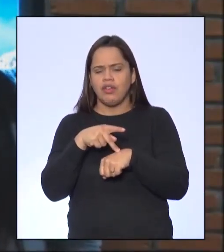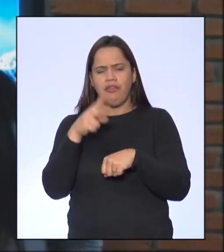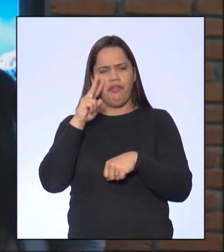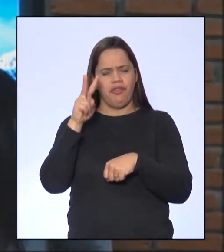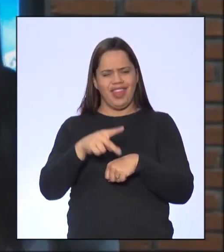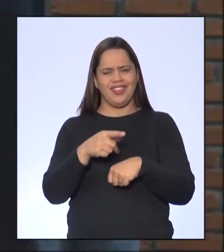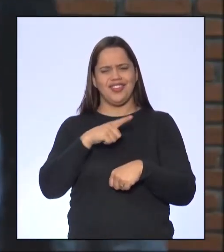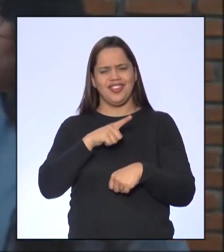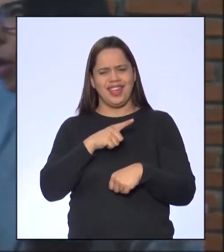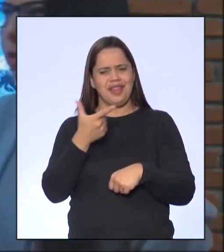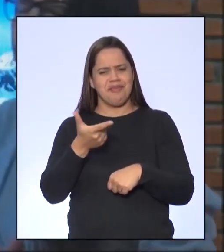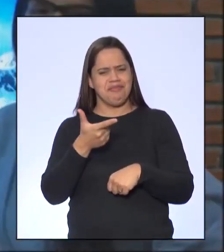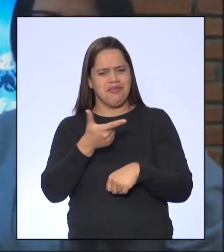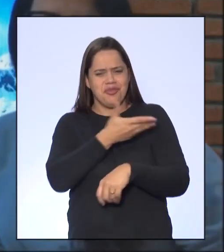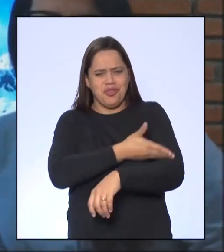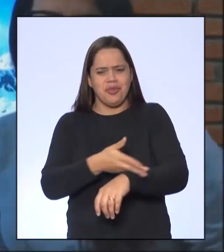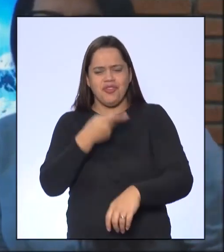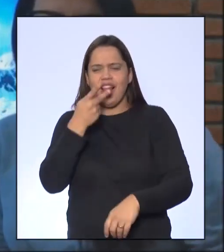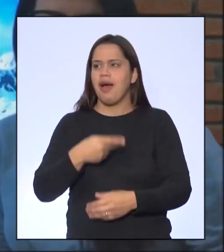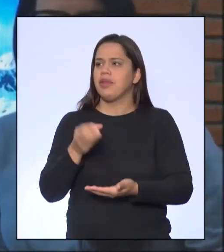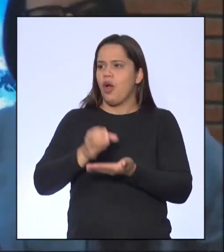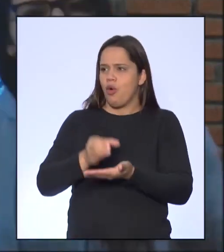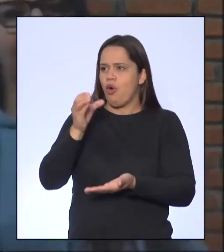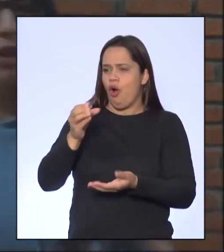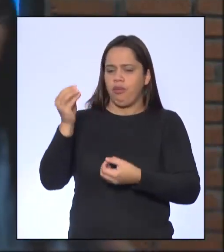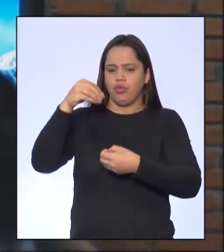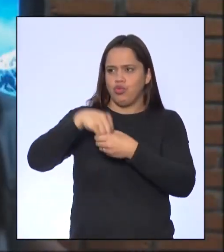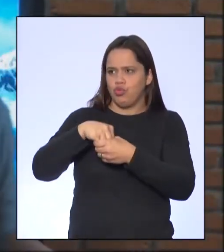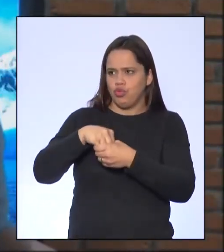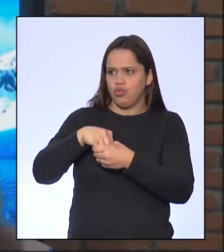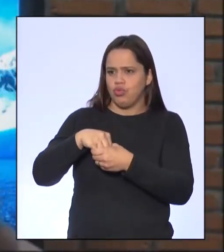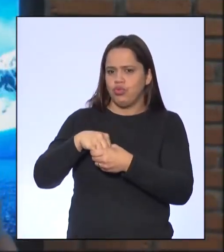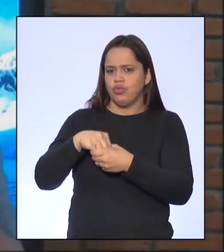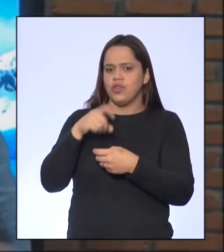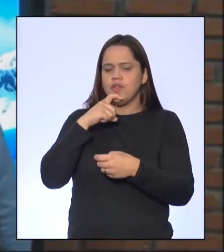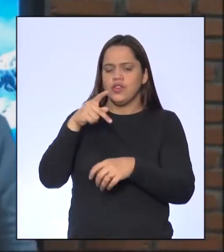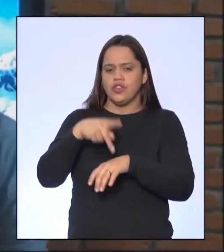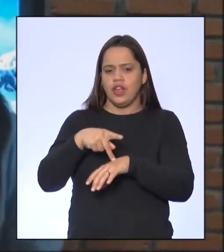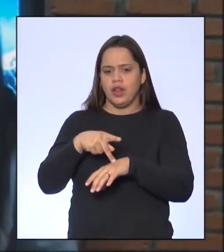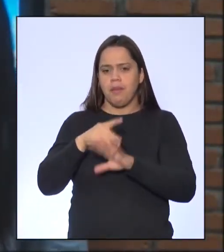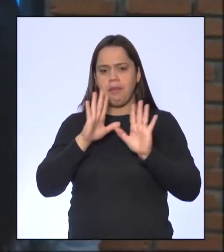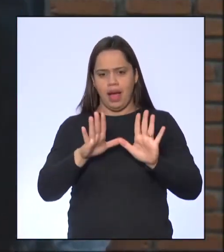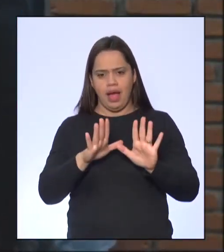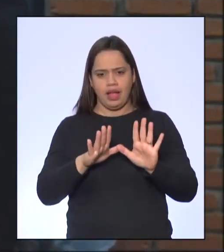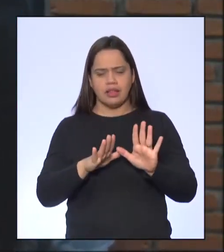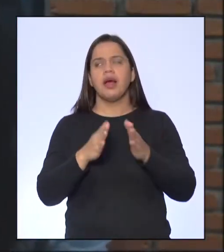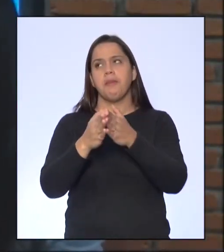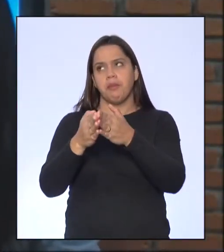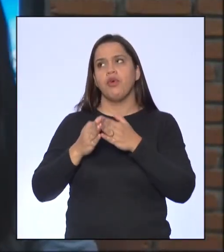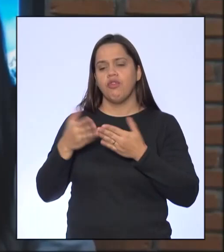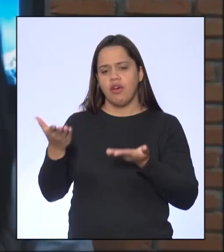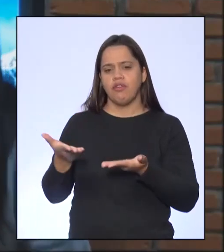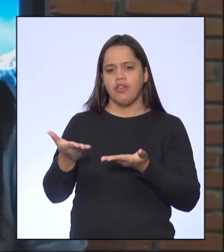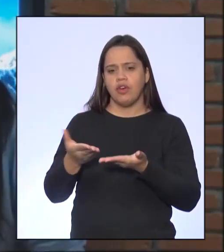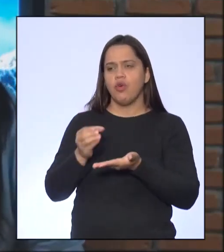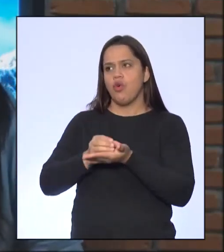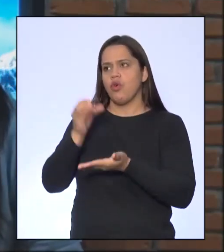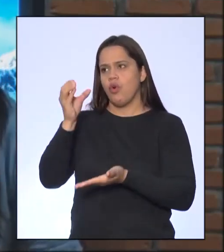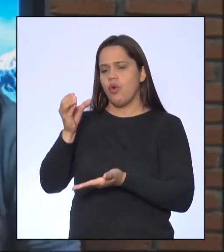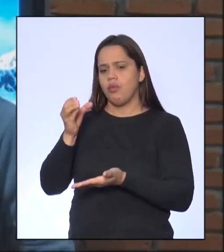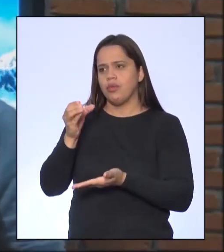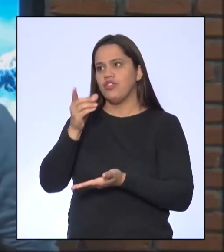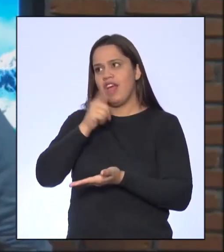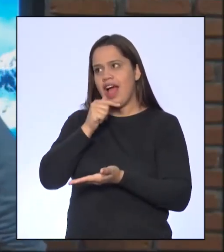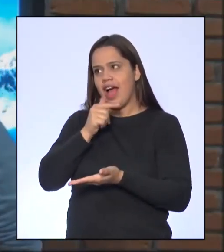de falar isso, né? Me vê um copo de água com gelo? Só que, na verdade, a gente está pedindo, por gentileza, me vê um copo de água com